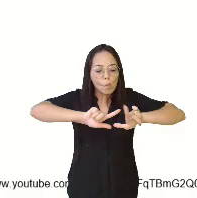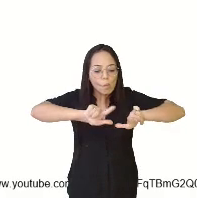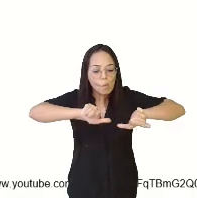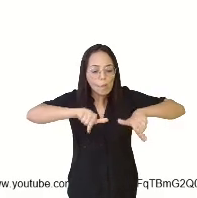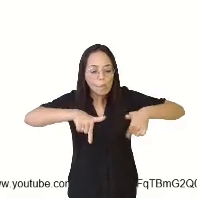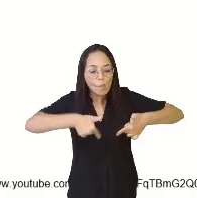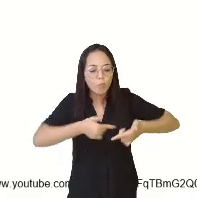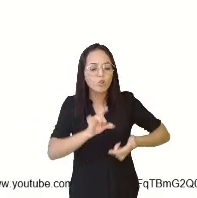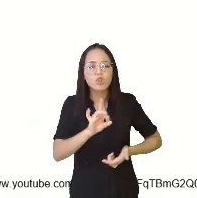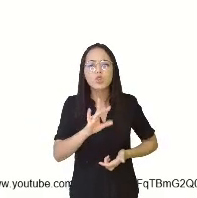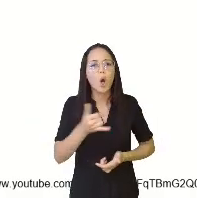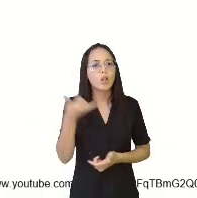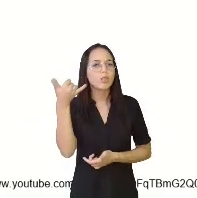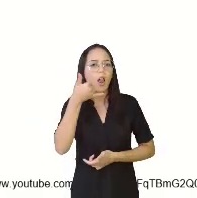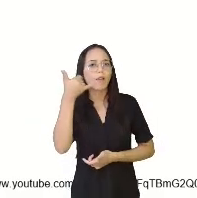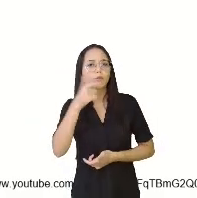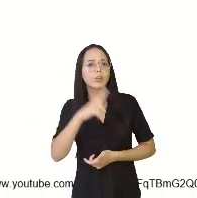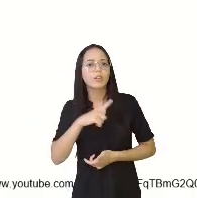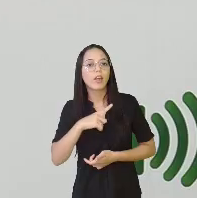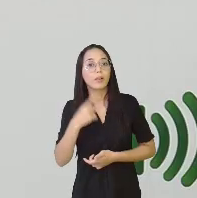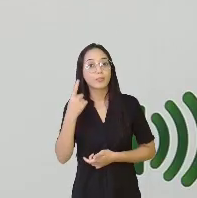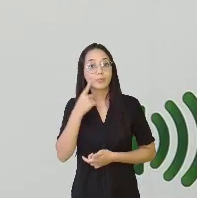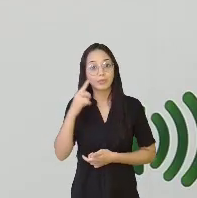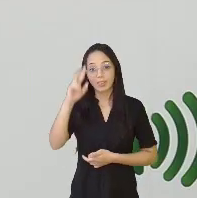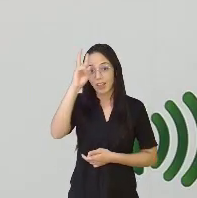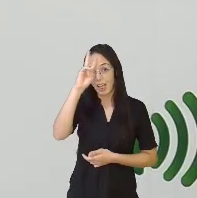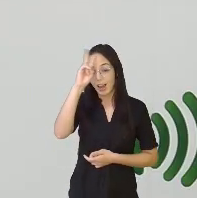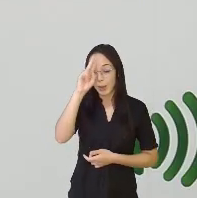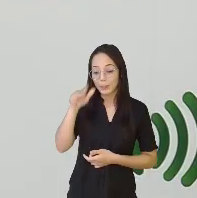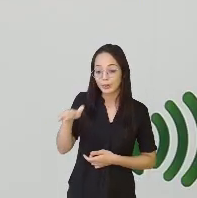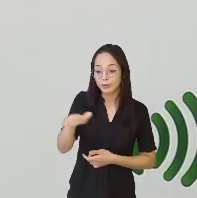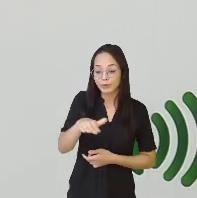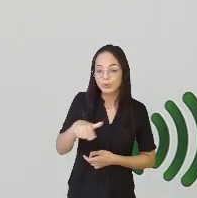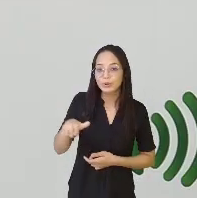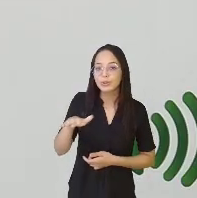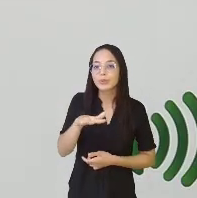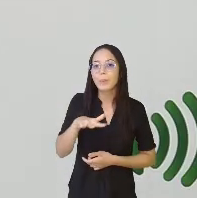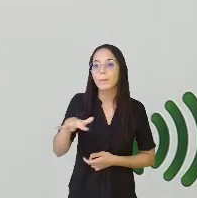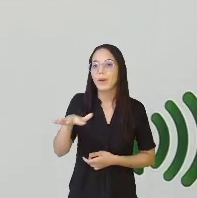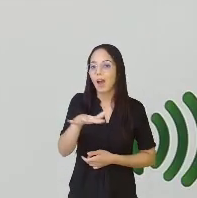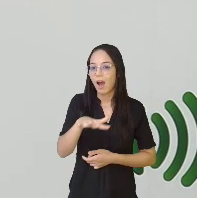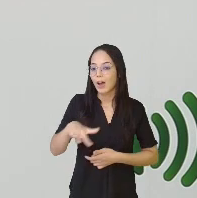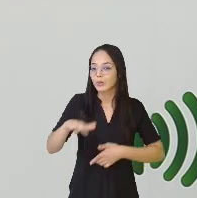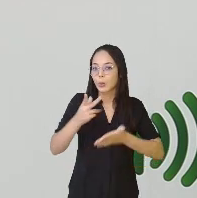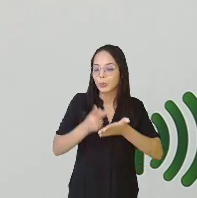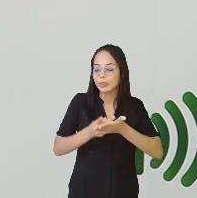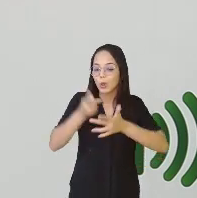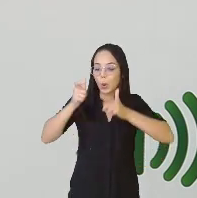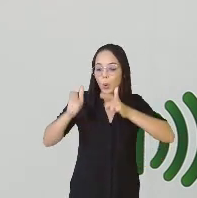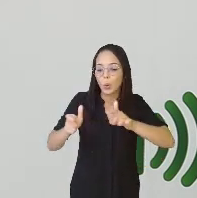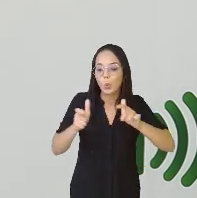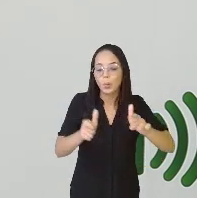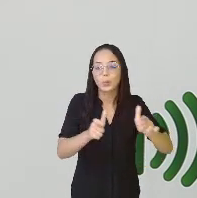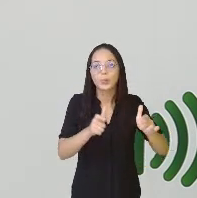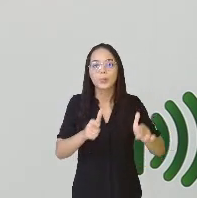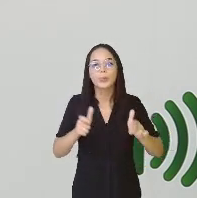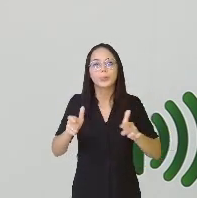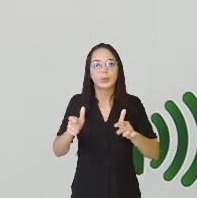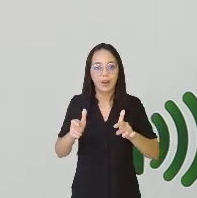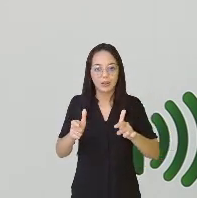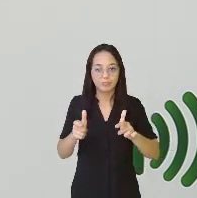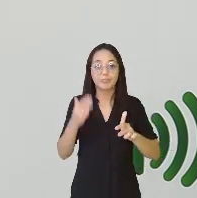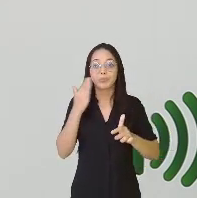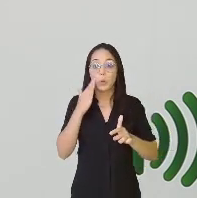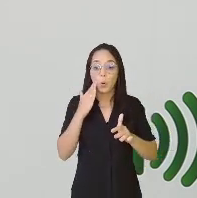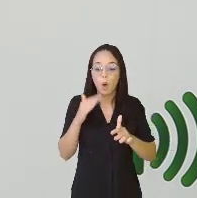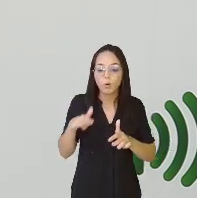o telefone. Lembra do espaço que falamos lá no início da aula, o espaço que a cena vai acontecer? Então, ali, esse aí é o espaço